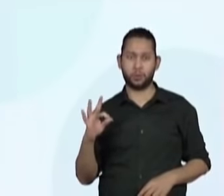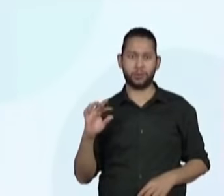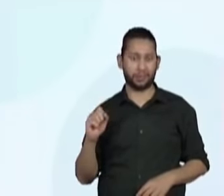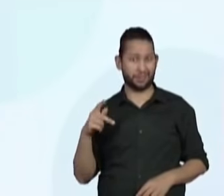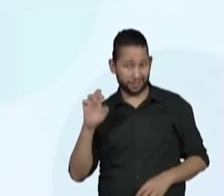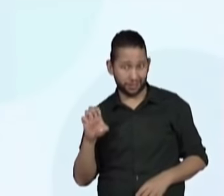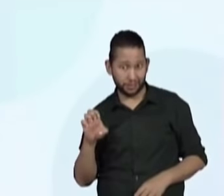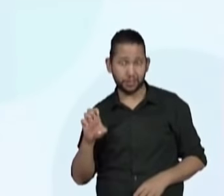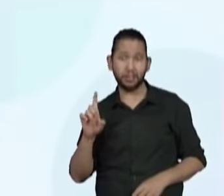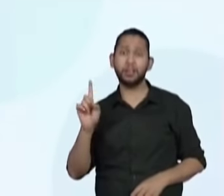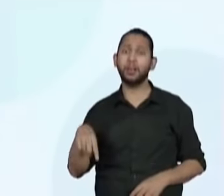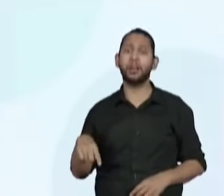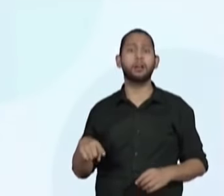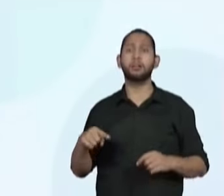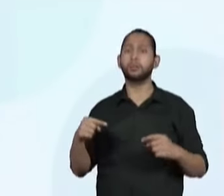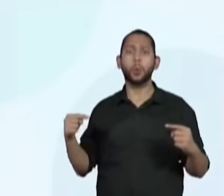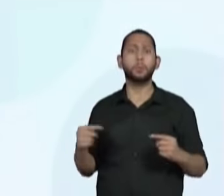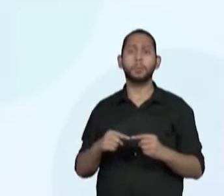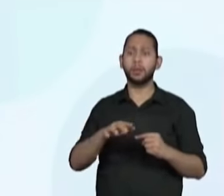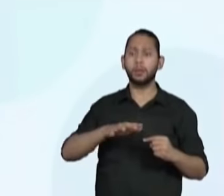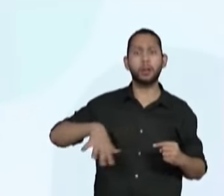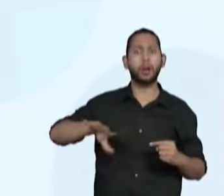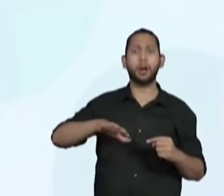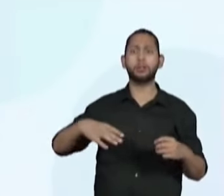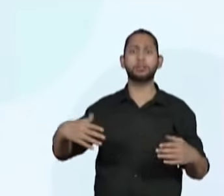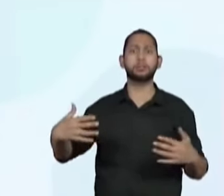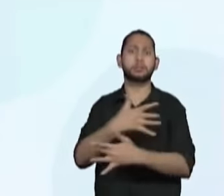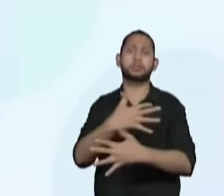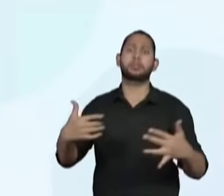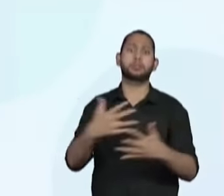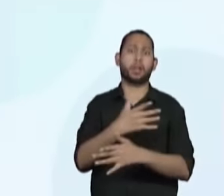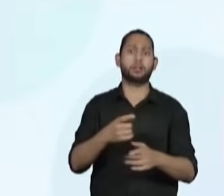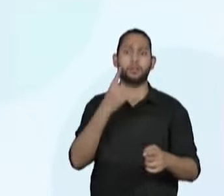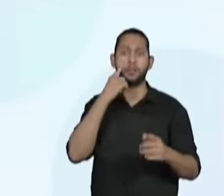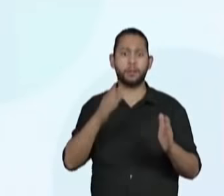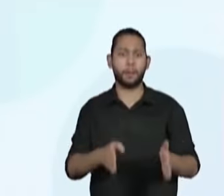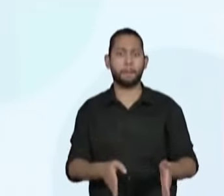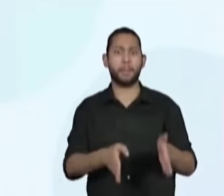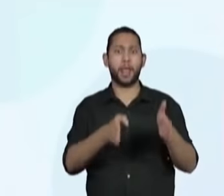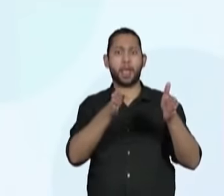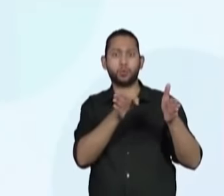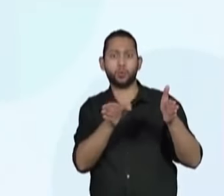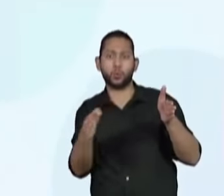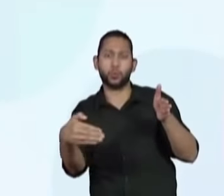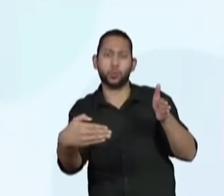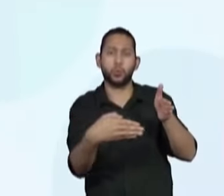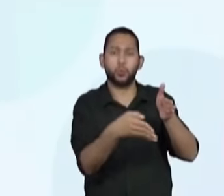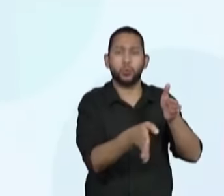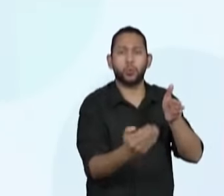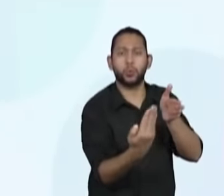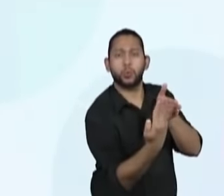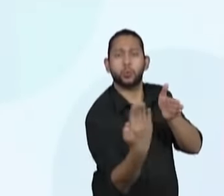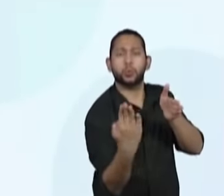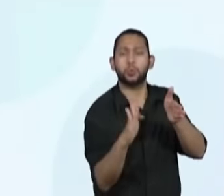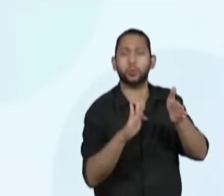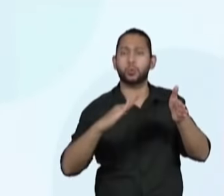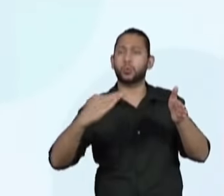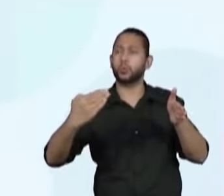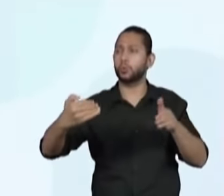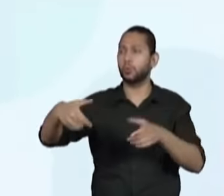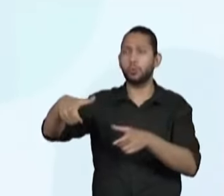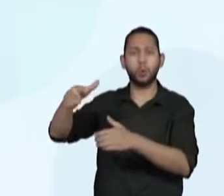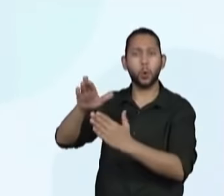com a questão das obras urbanas. Ela se dedica muito às obras urbanas. Né? Então, são formas irregulares em esculturas,